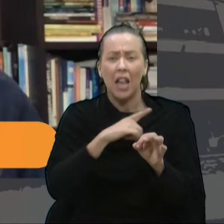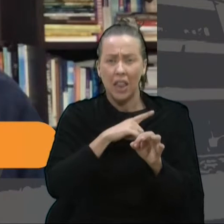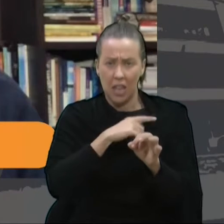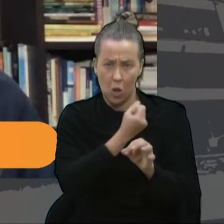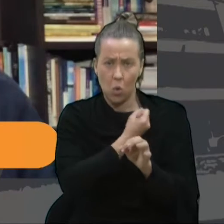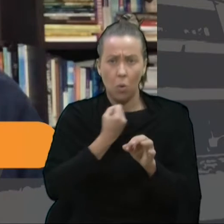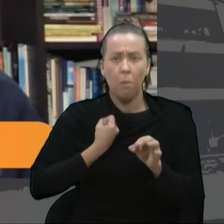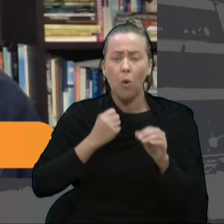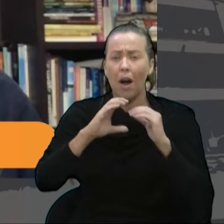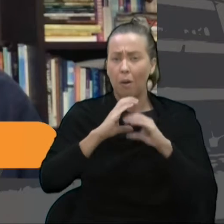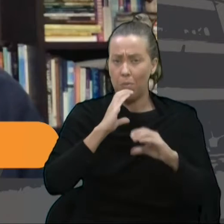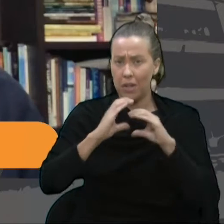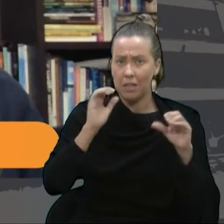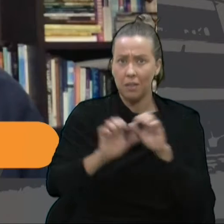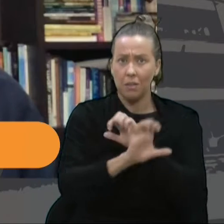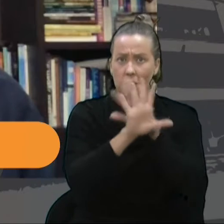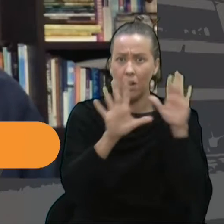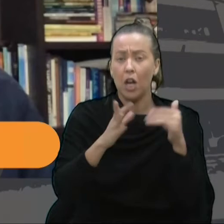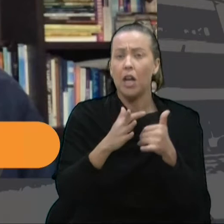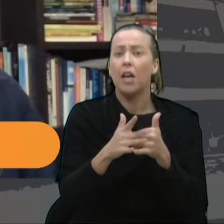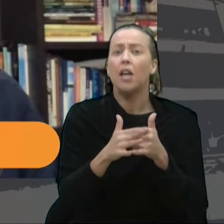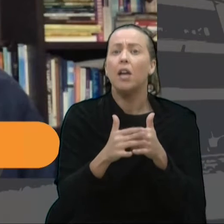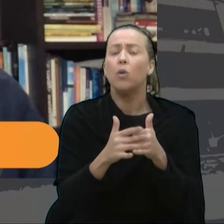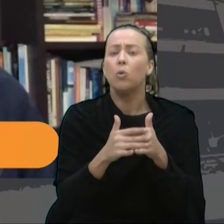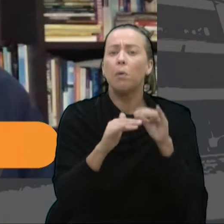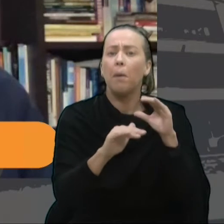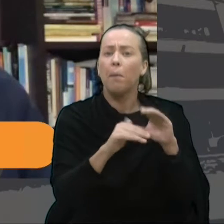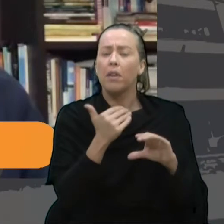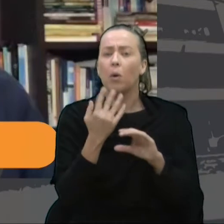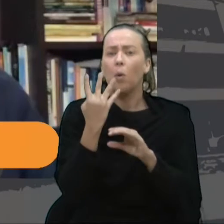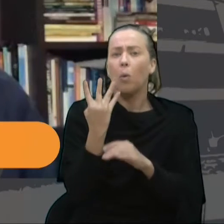a comunicação do YouTube,